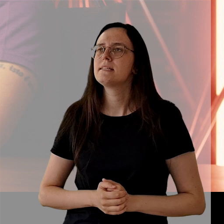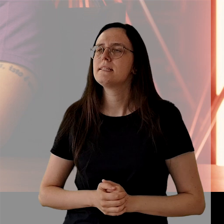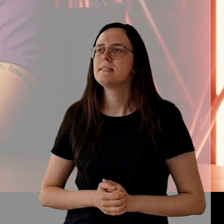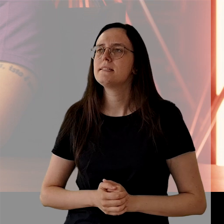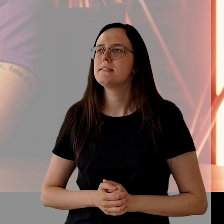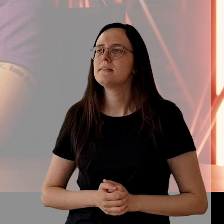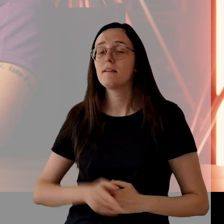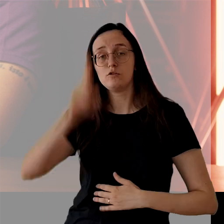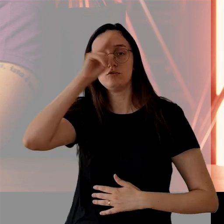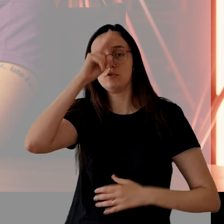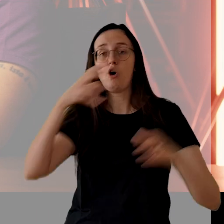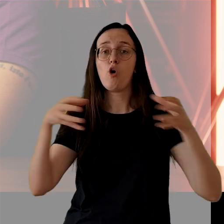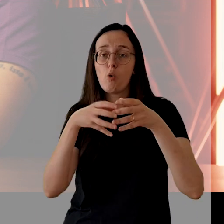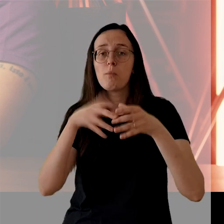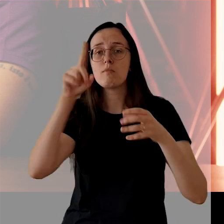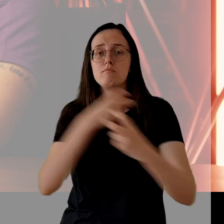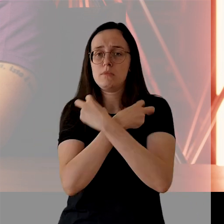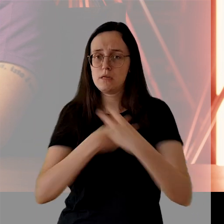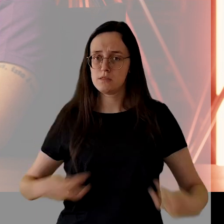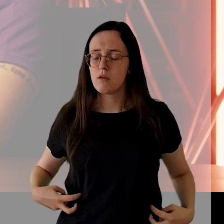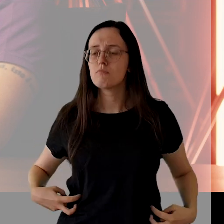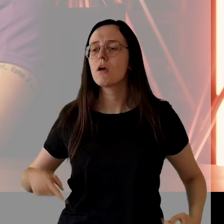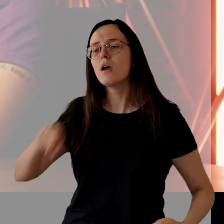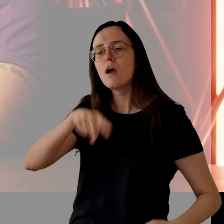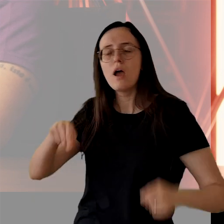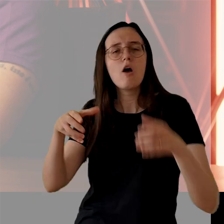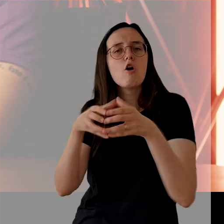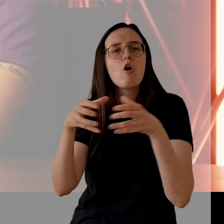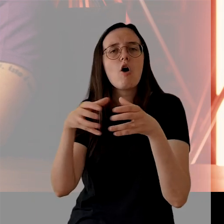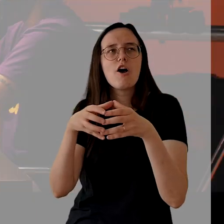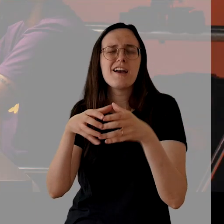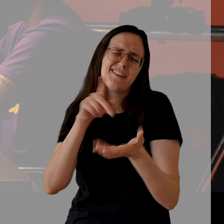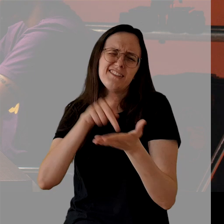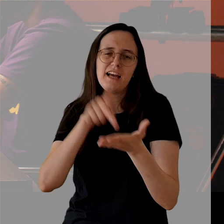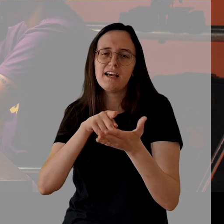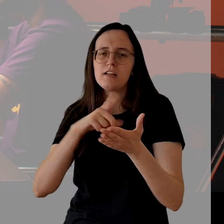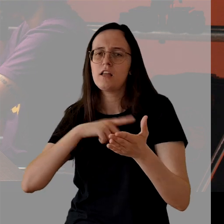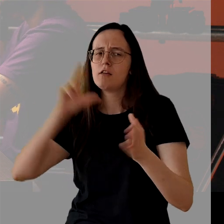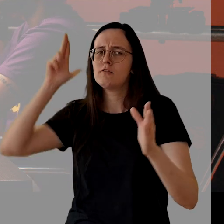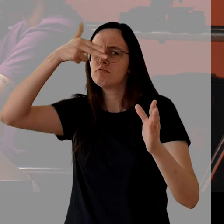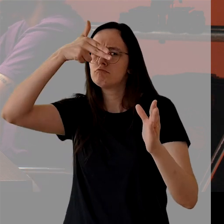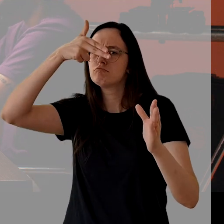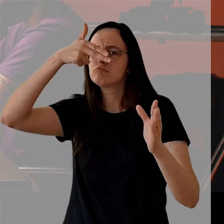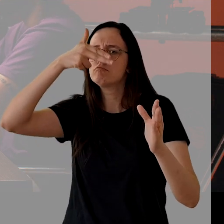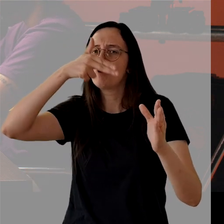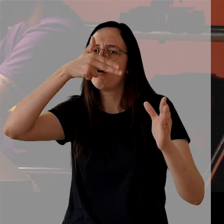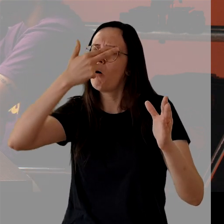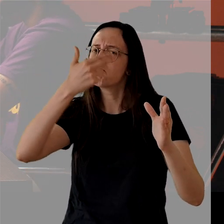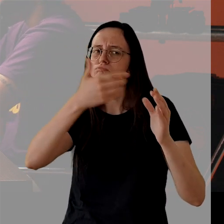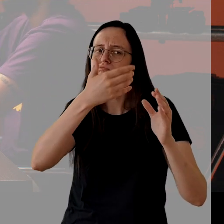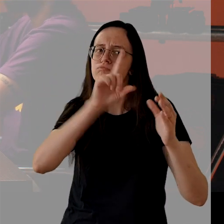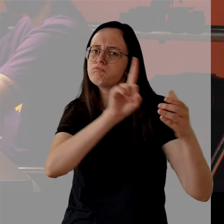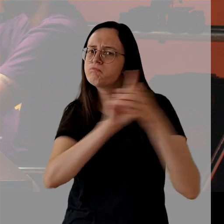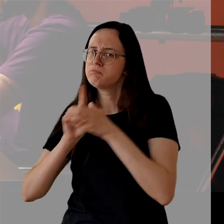história de um grupo de cangaceiros que recebem eles, na verdade, sequestram uma moça, que depois ela vai fazer parte desse grupo